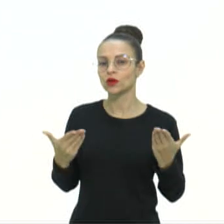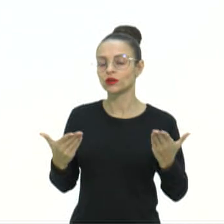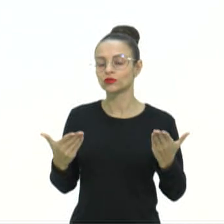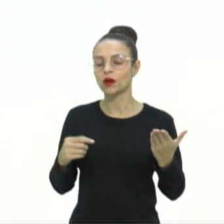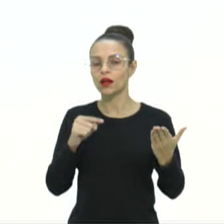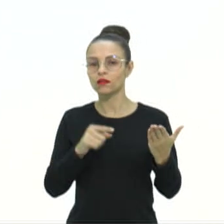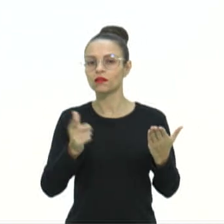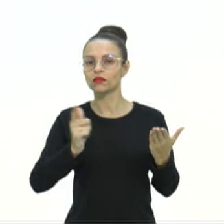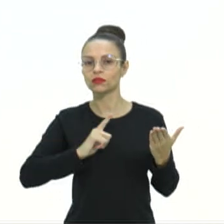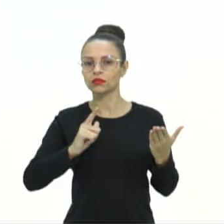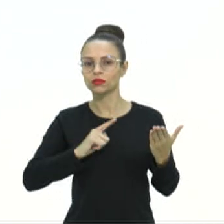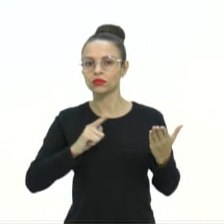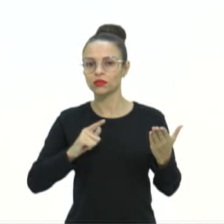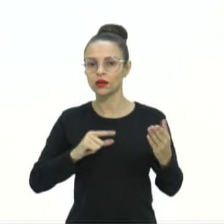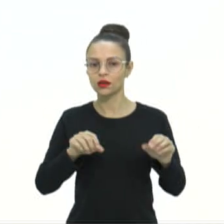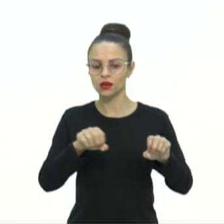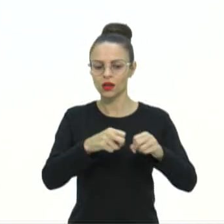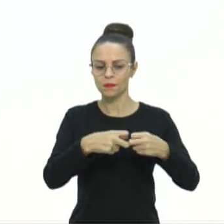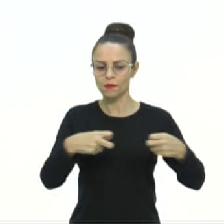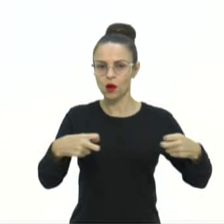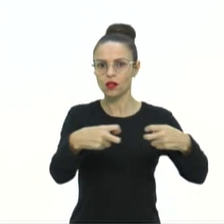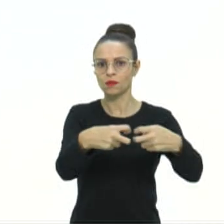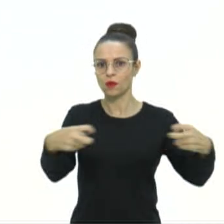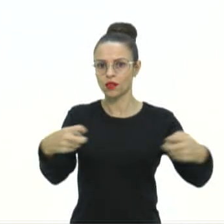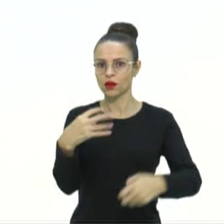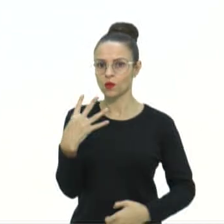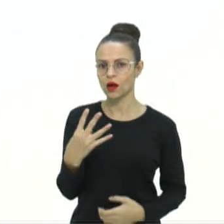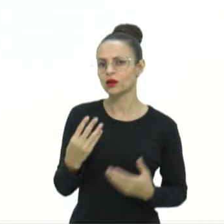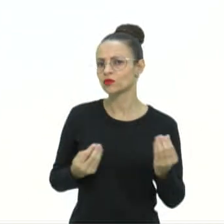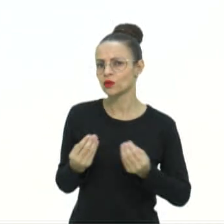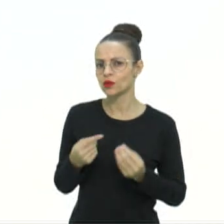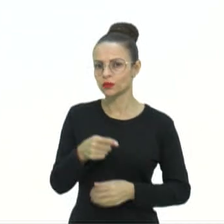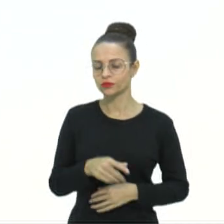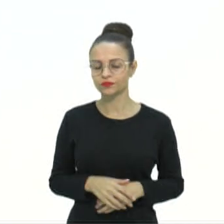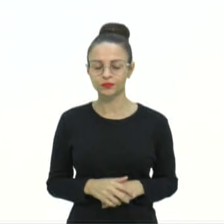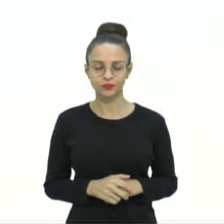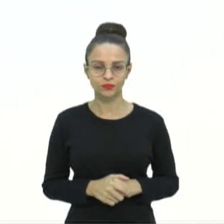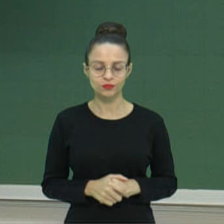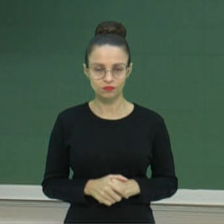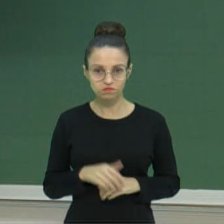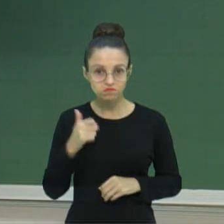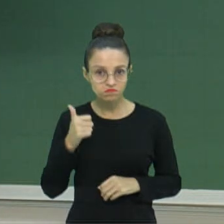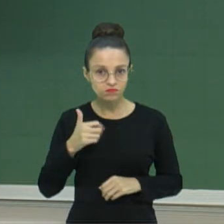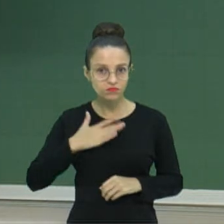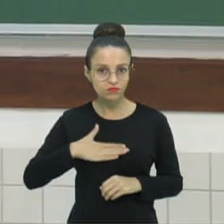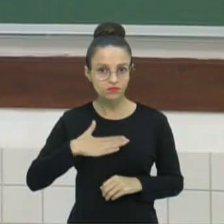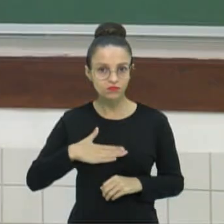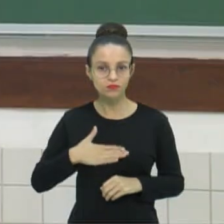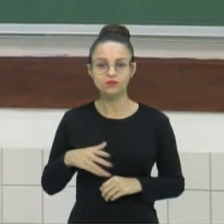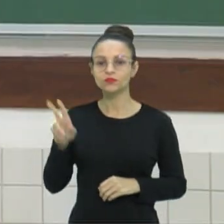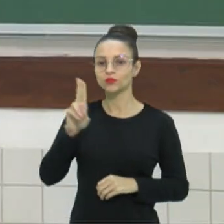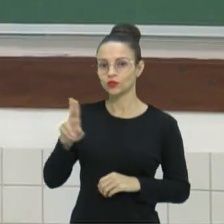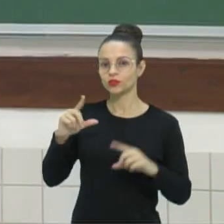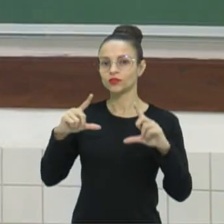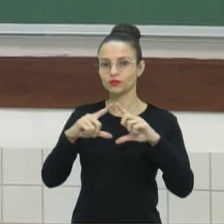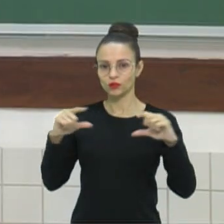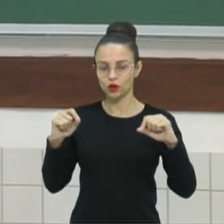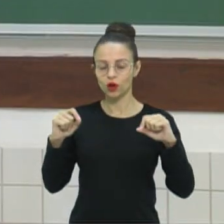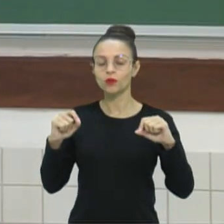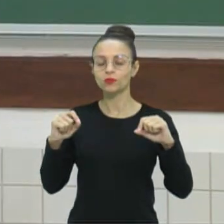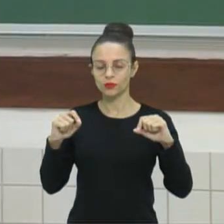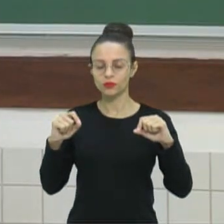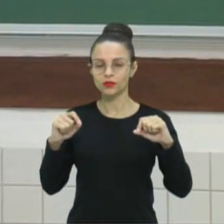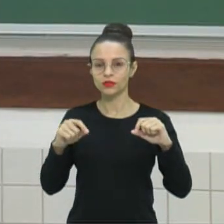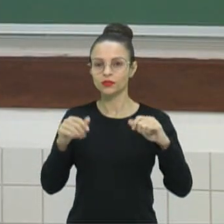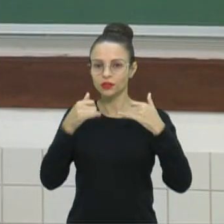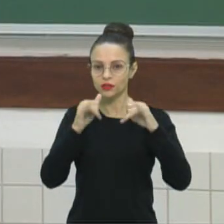armazenada nas quatro molas do caminhão? E aí, tranquilo? Usa a fórmula de energia potencial